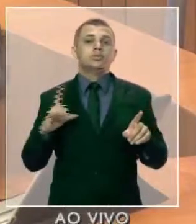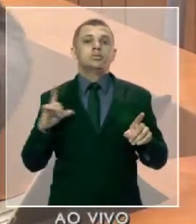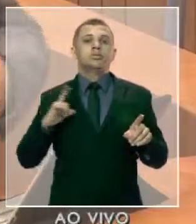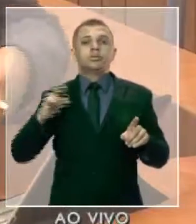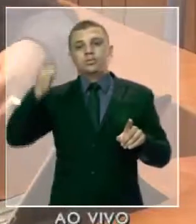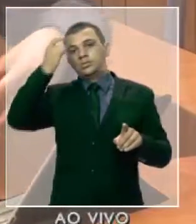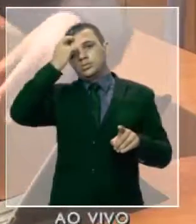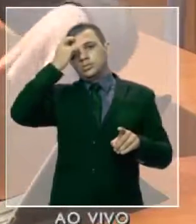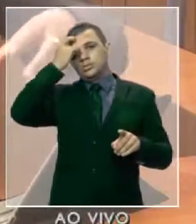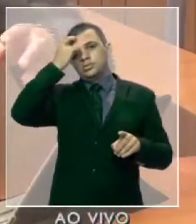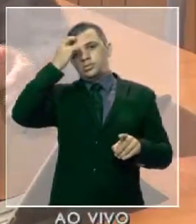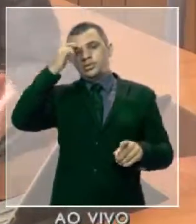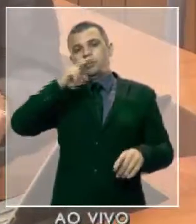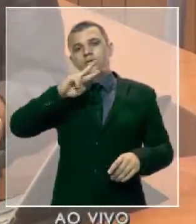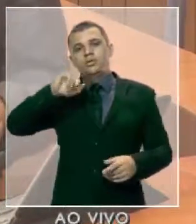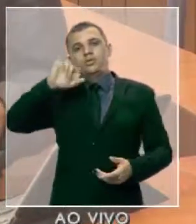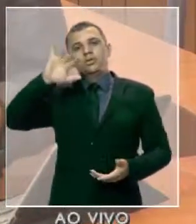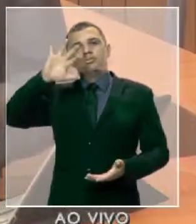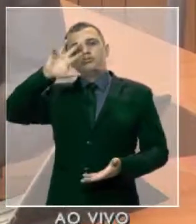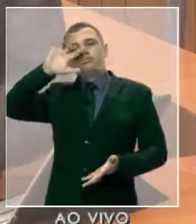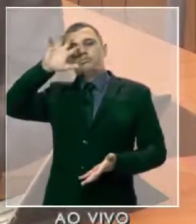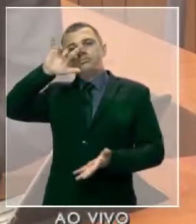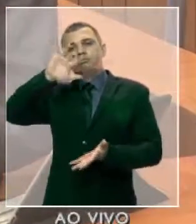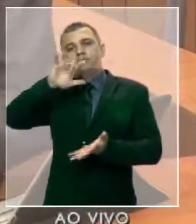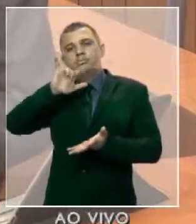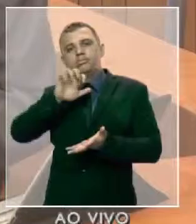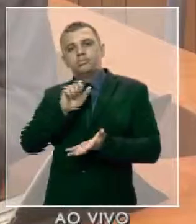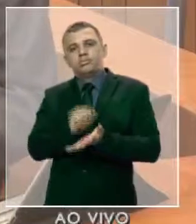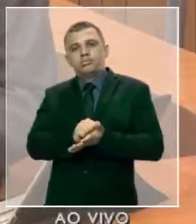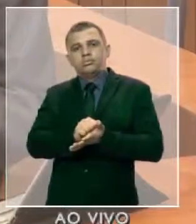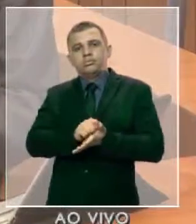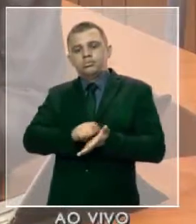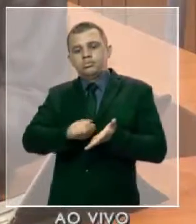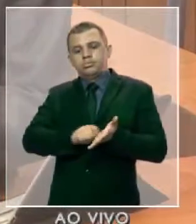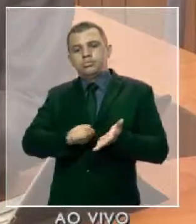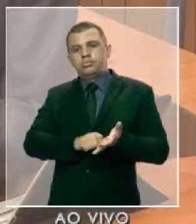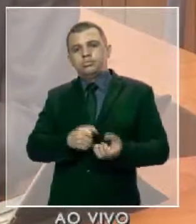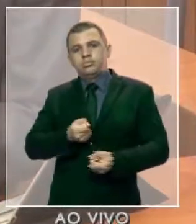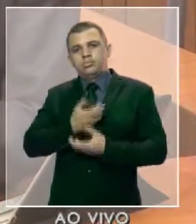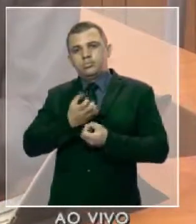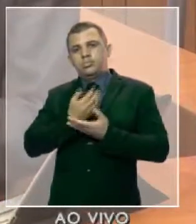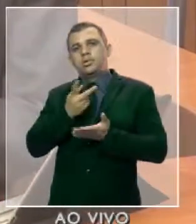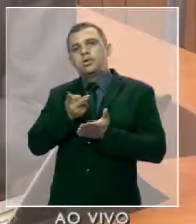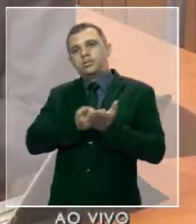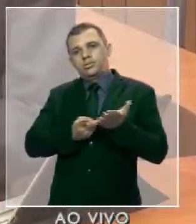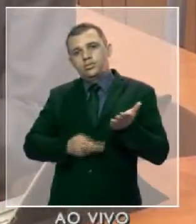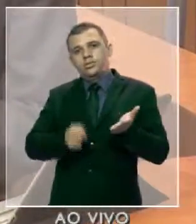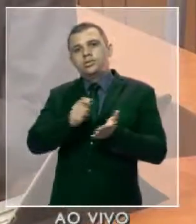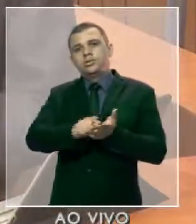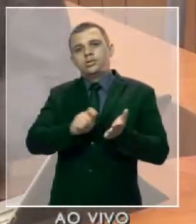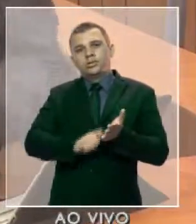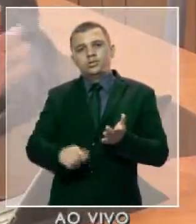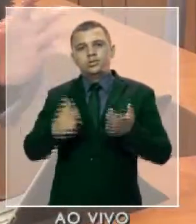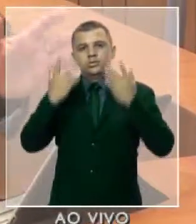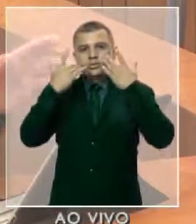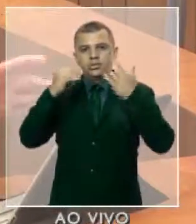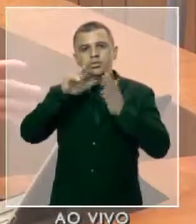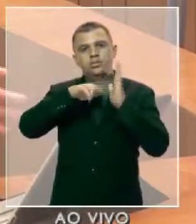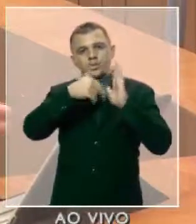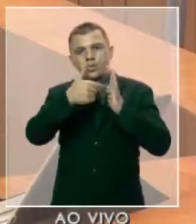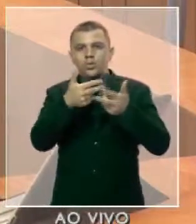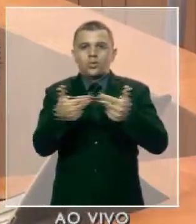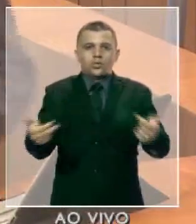vai se materializar no fazer artístico, quer seja na poesia, quer seja nas artes plásticas ou em qualquer